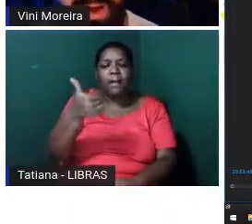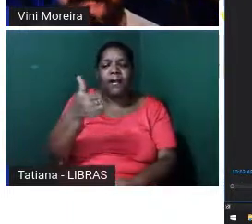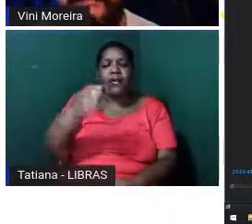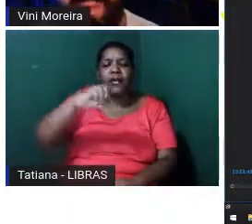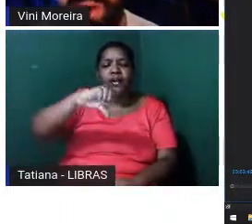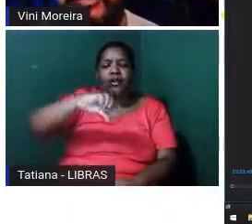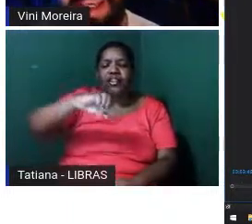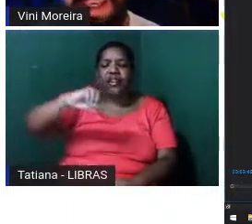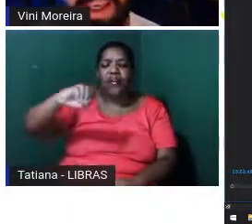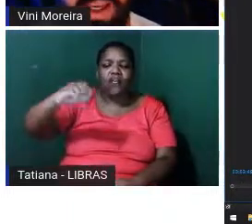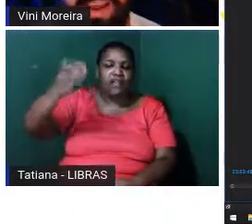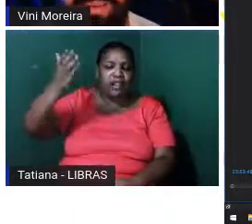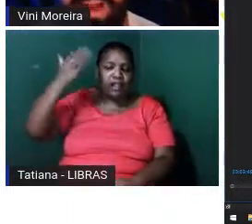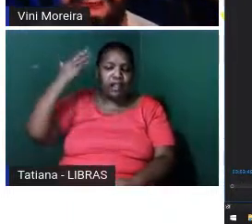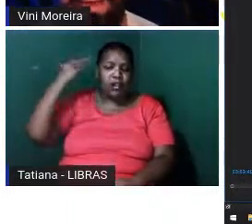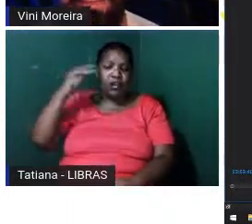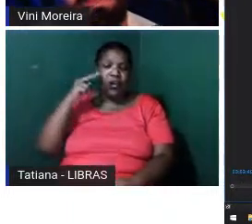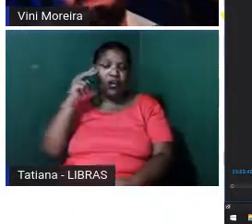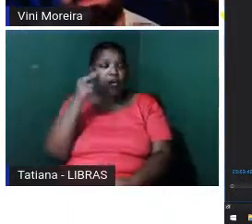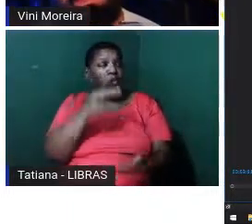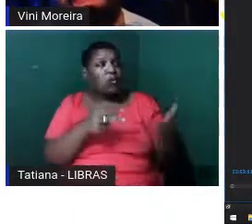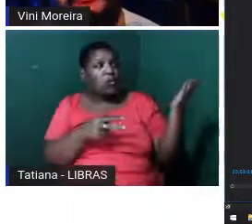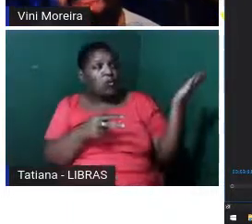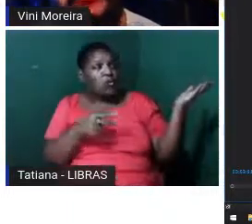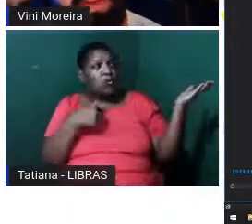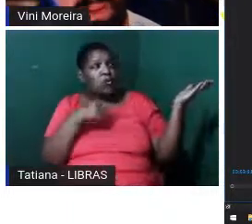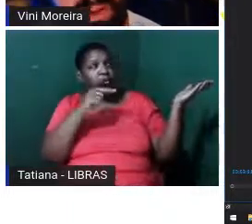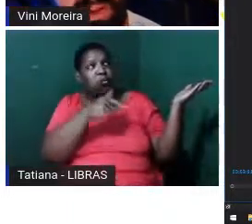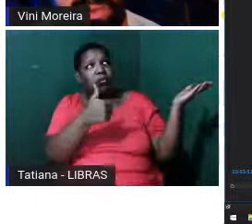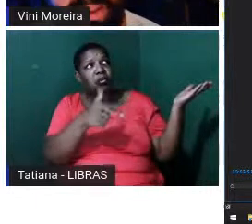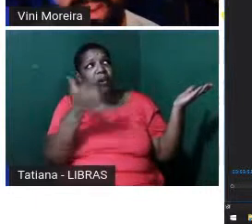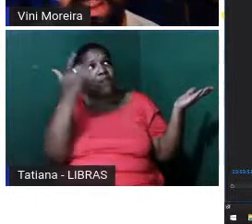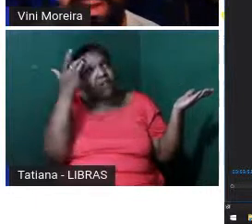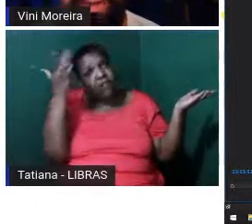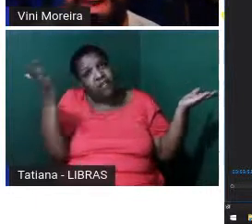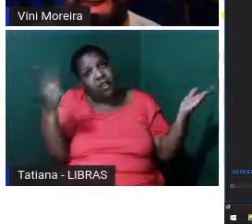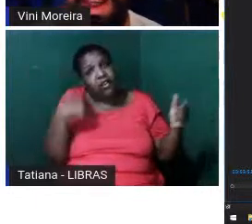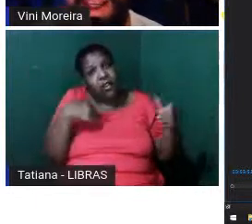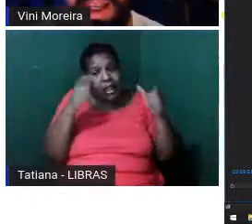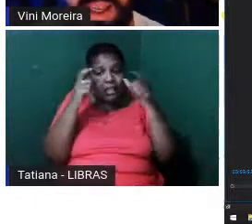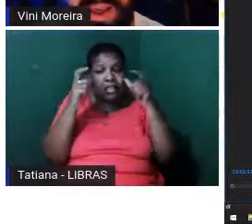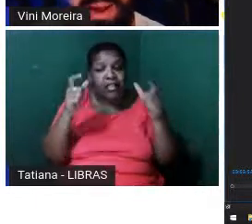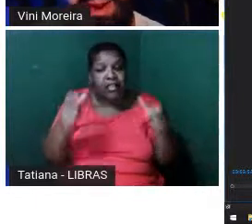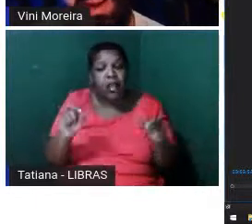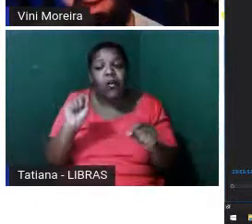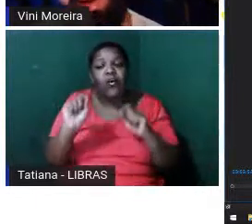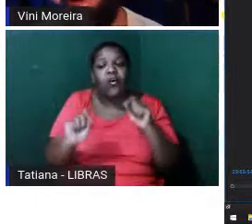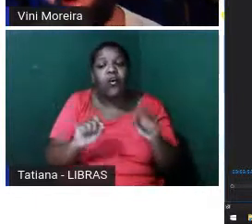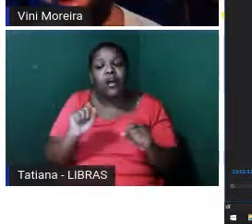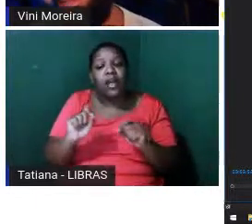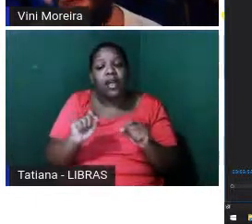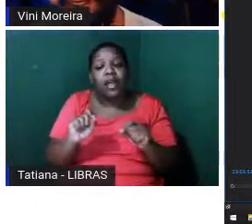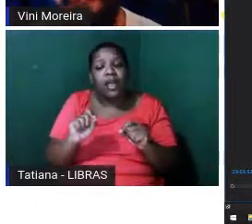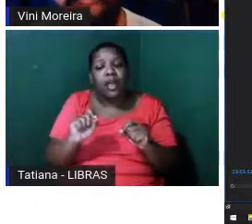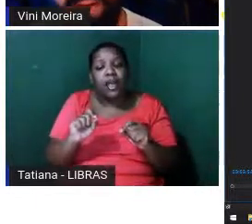por isto é o que tem aqui que não tem tão fácil da gente prestar atenção é